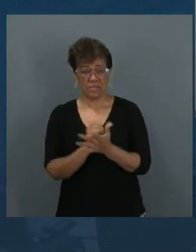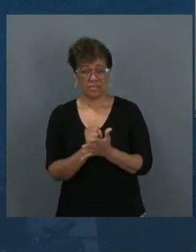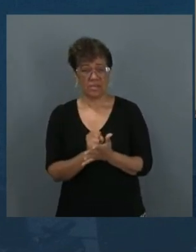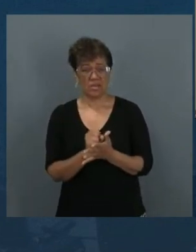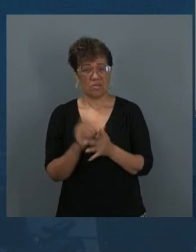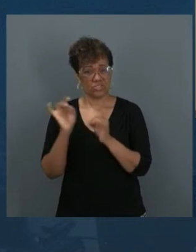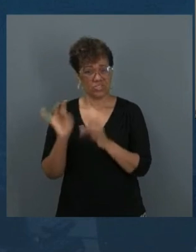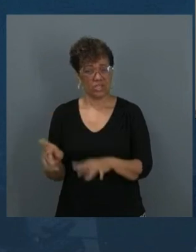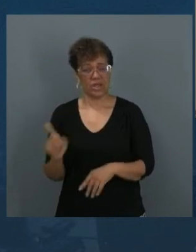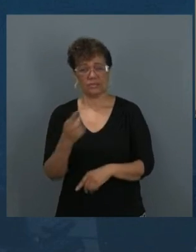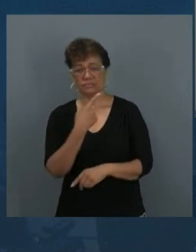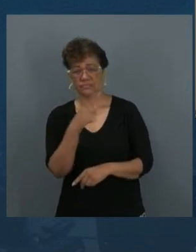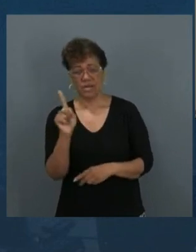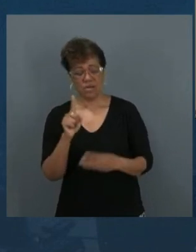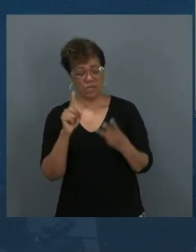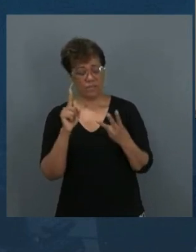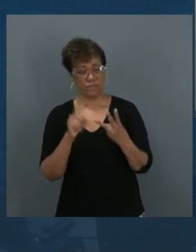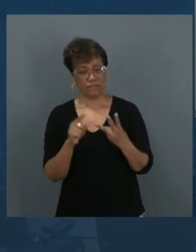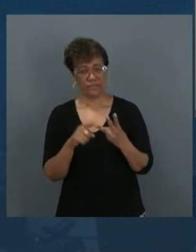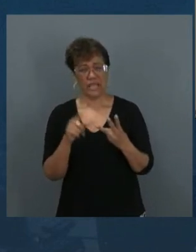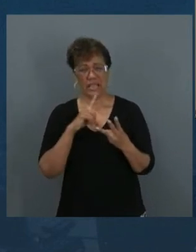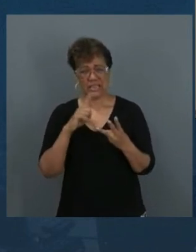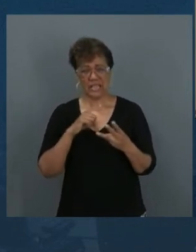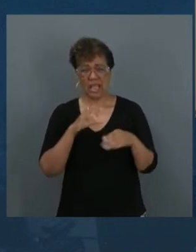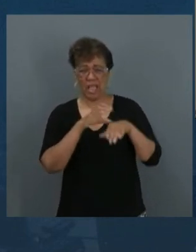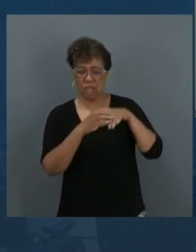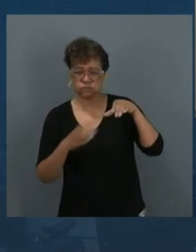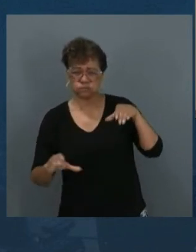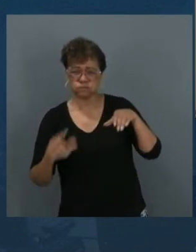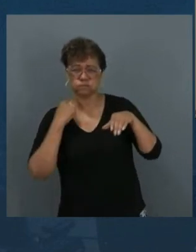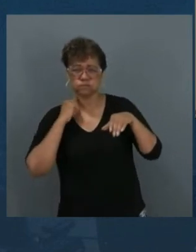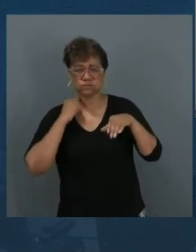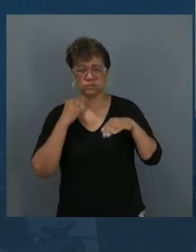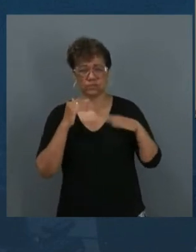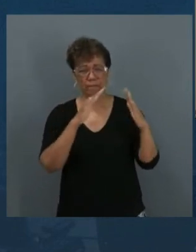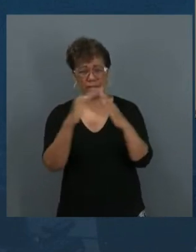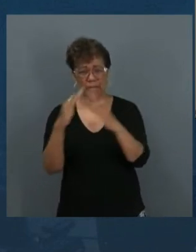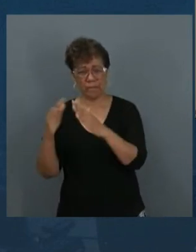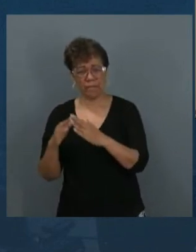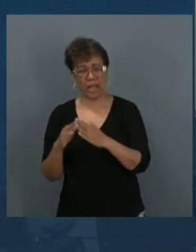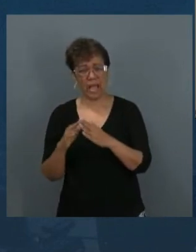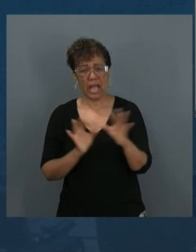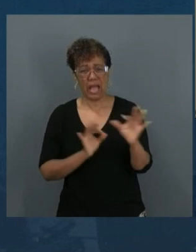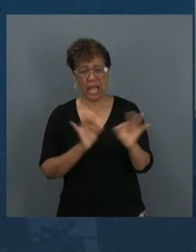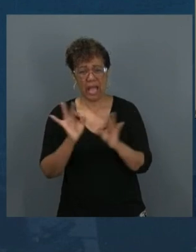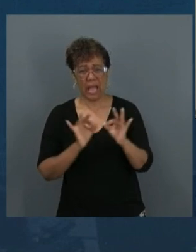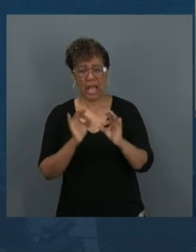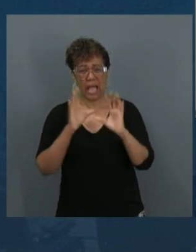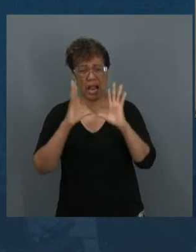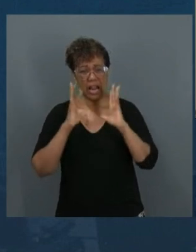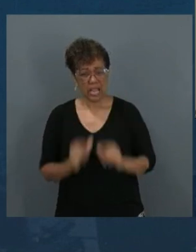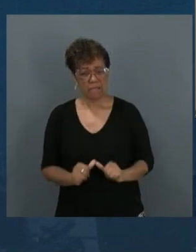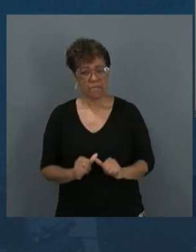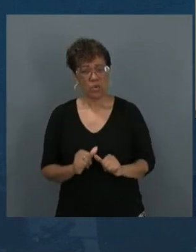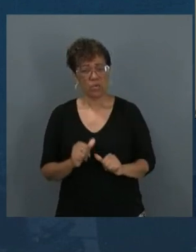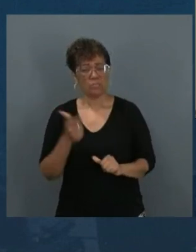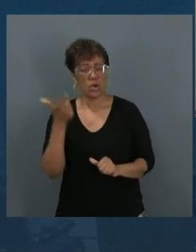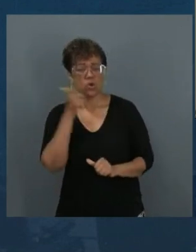Não. Nós temos saneamento básico no Brasil inteiro que consiga